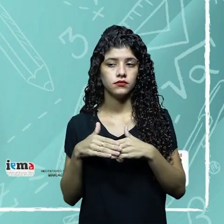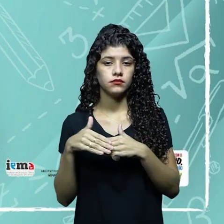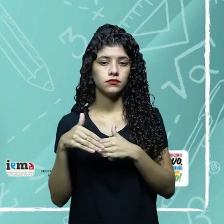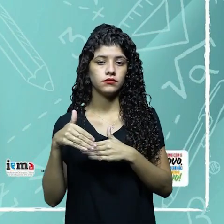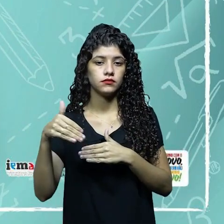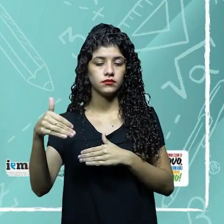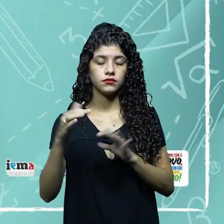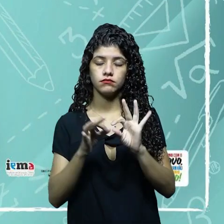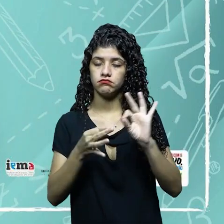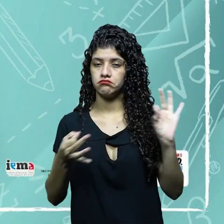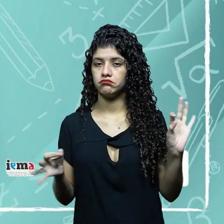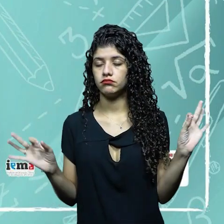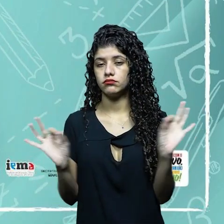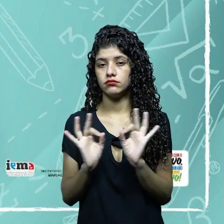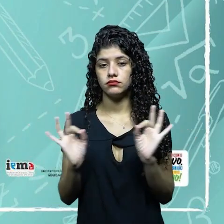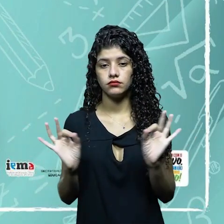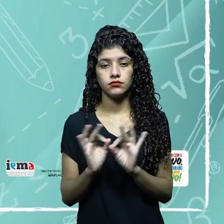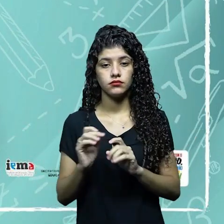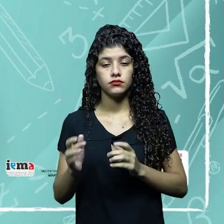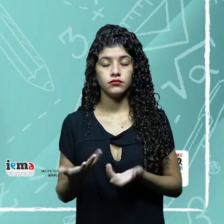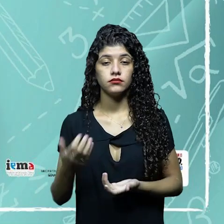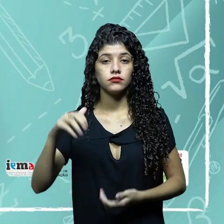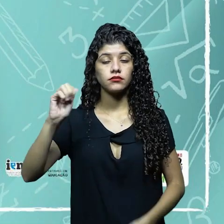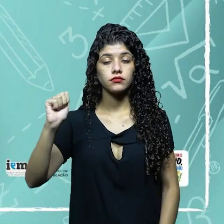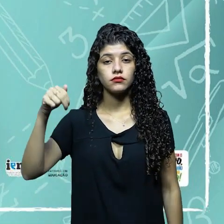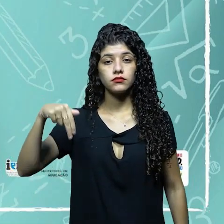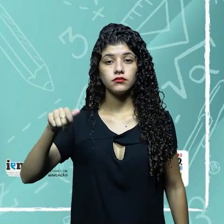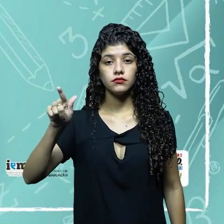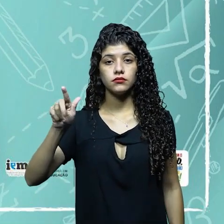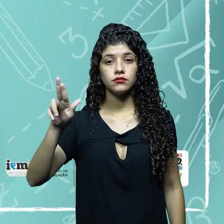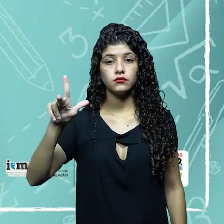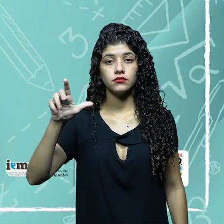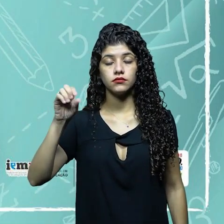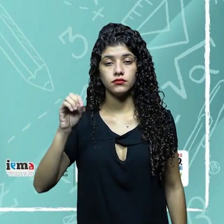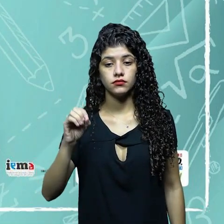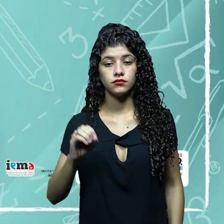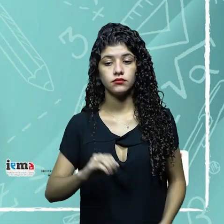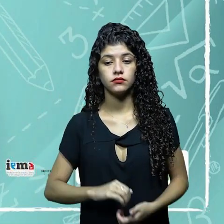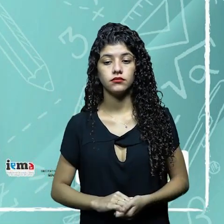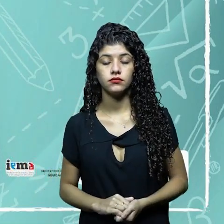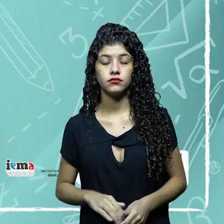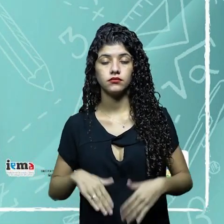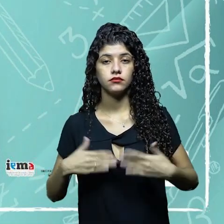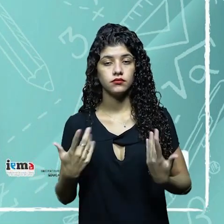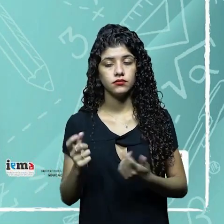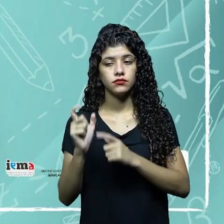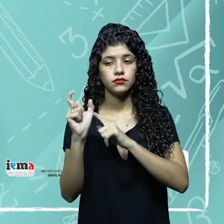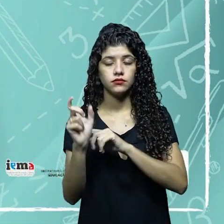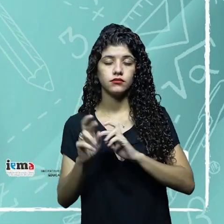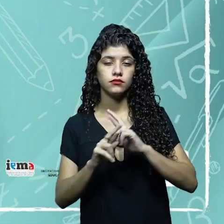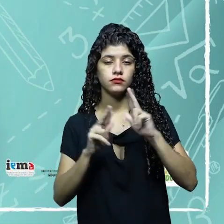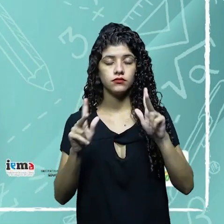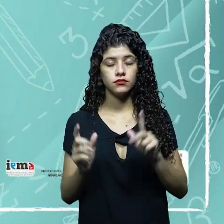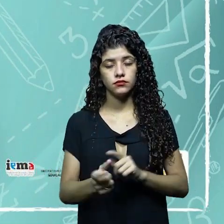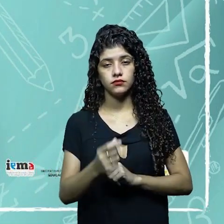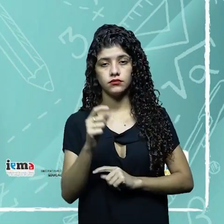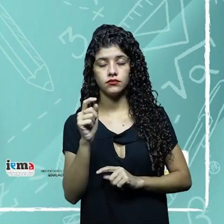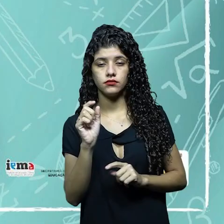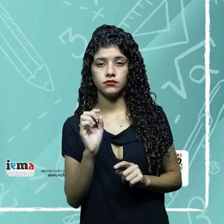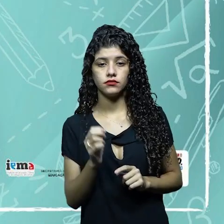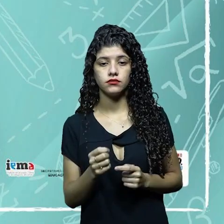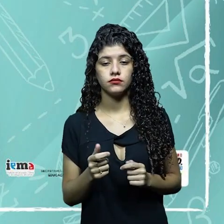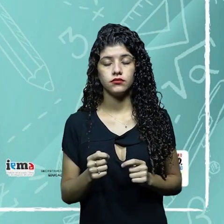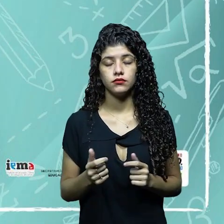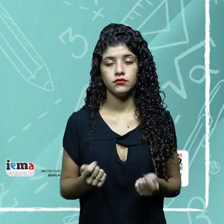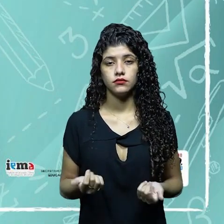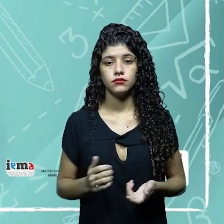vai ser um ângulo, tá? Então, a nomenclatura é um pouco diferente. Só recapitulando, que já deve estar dando um